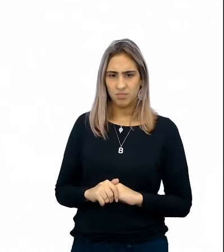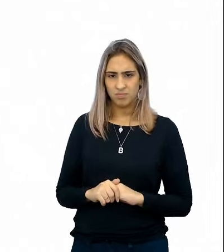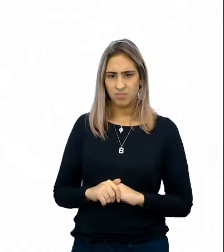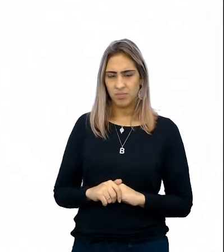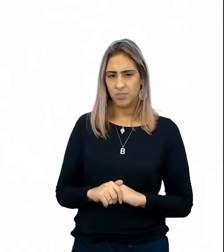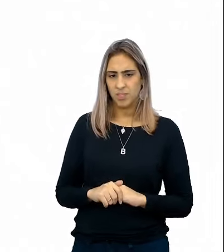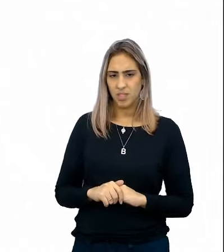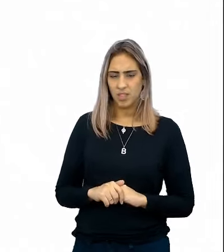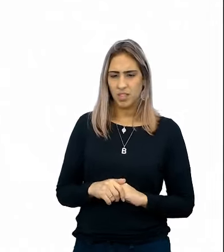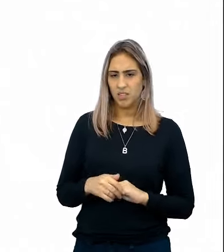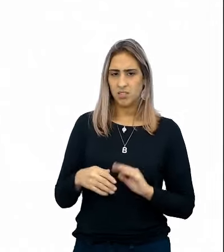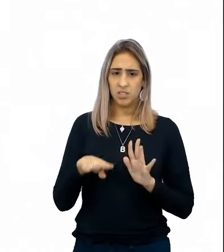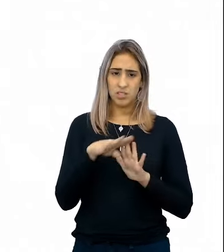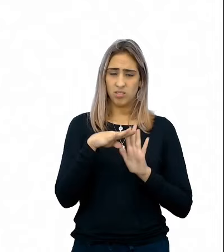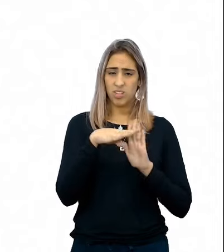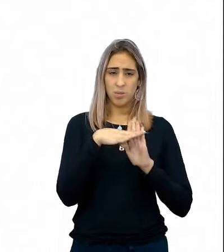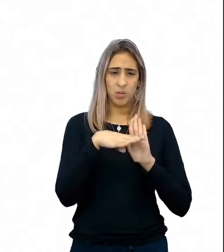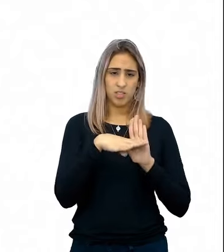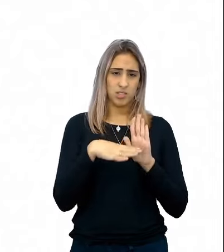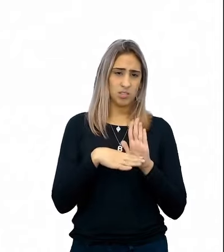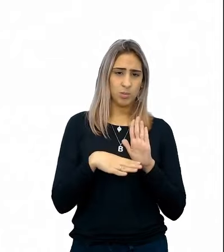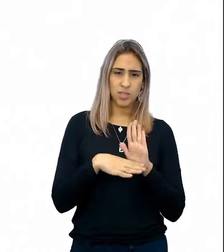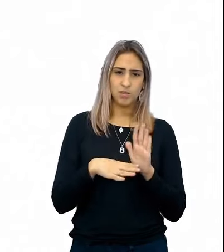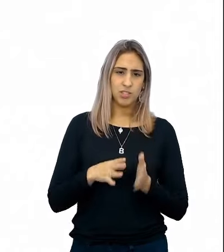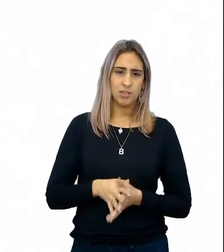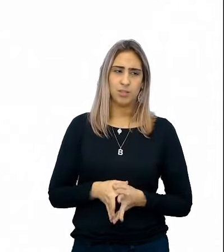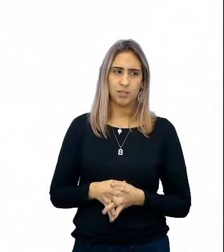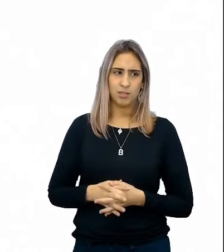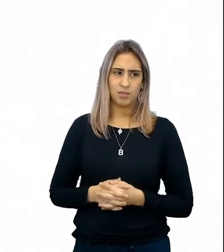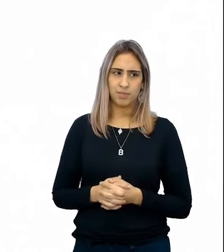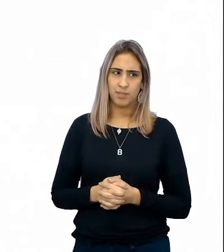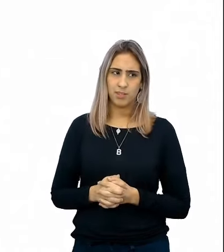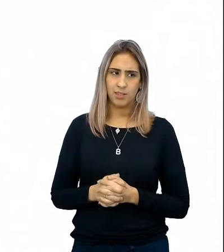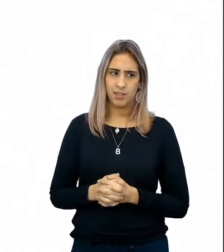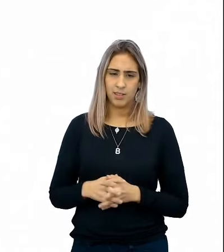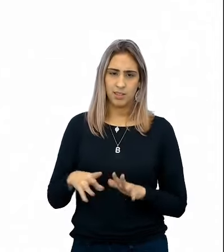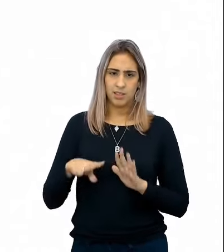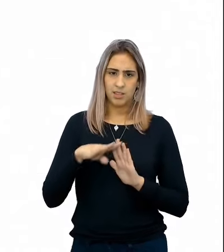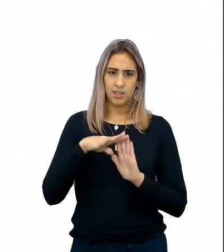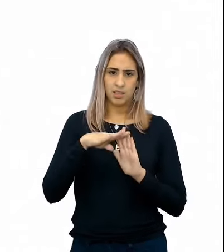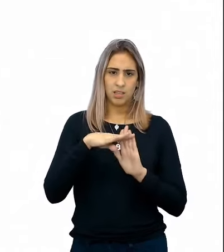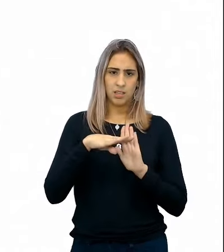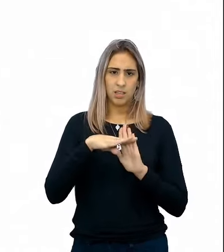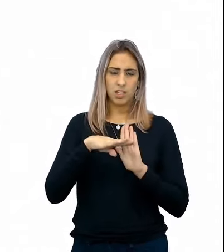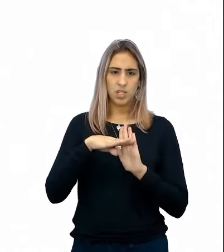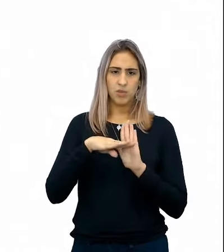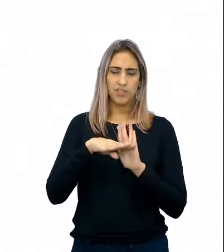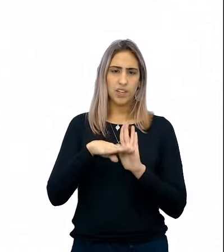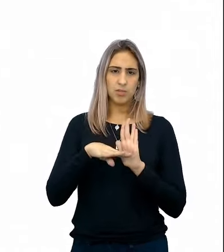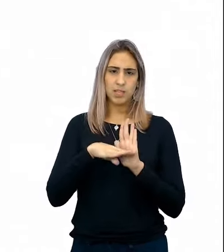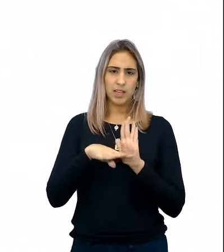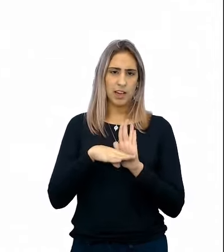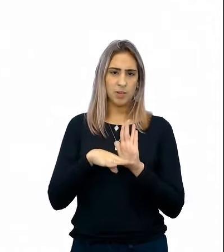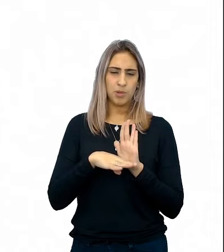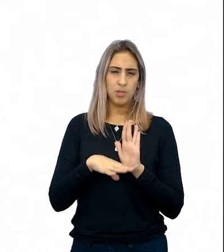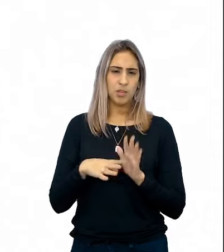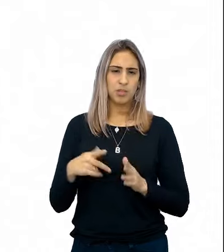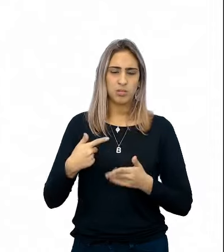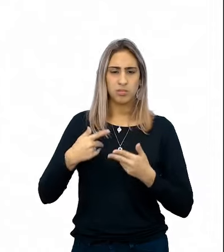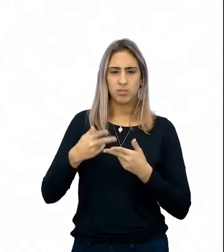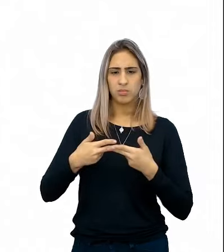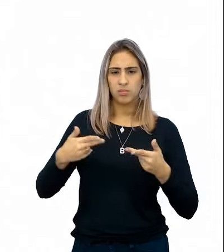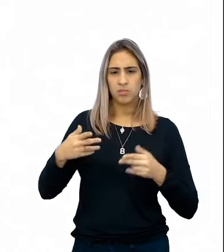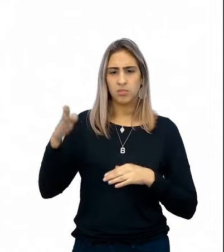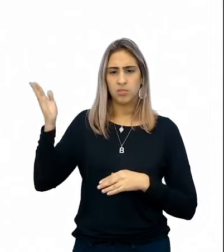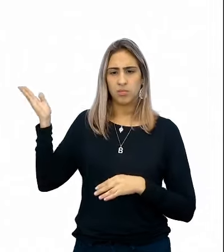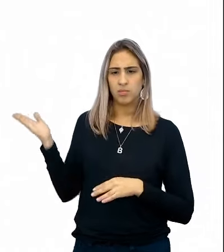para o seu trabalho. 1. Analisar os resultados da AP1 e dos instrumentos de avaliação que você e a